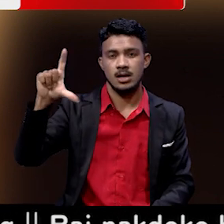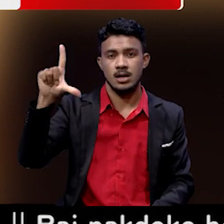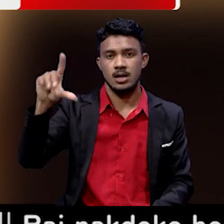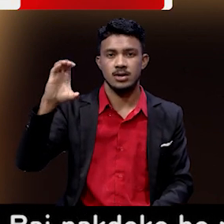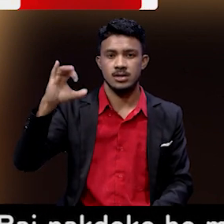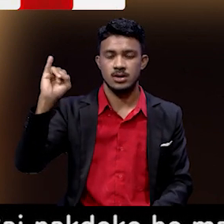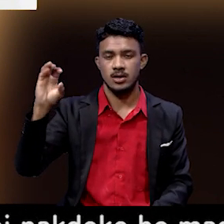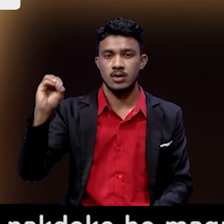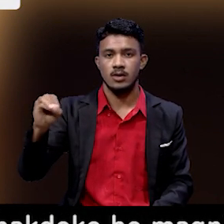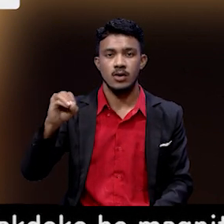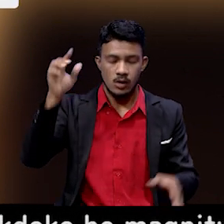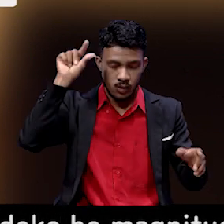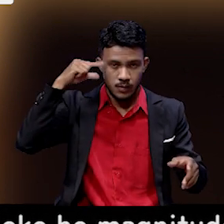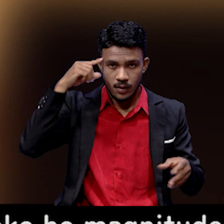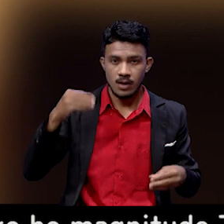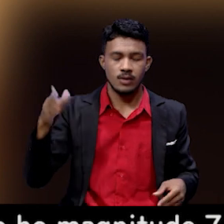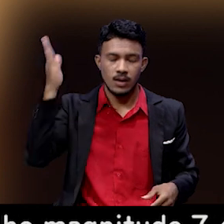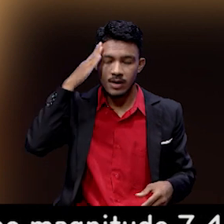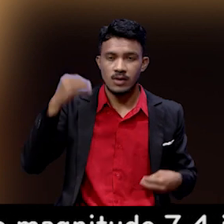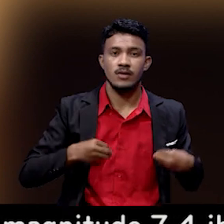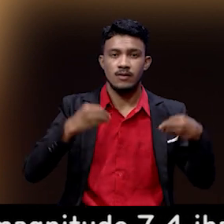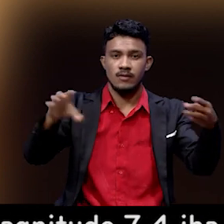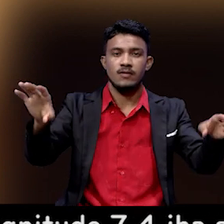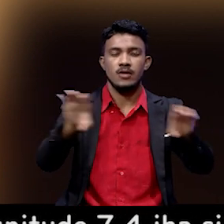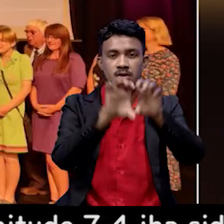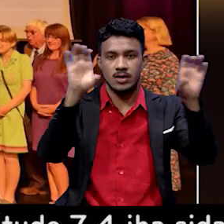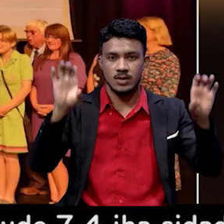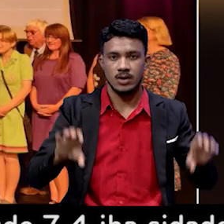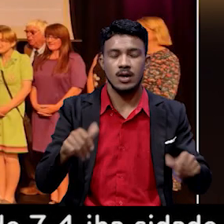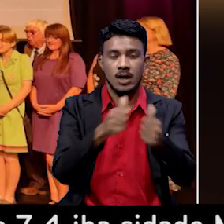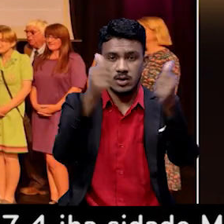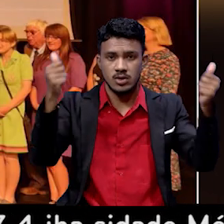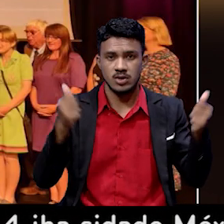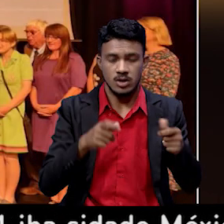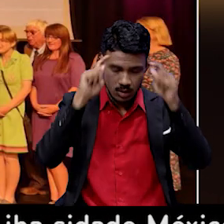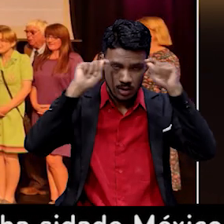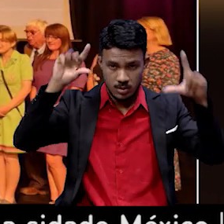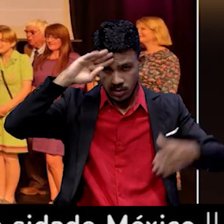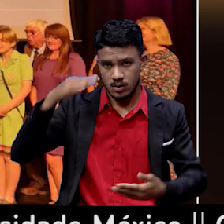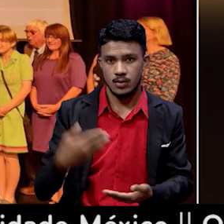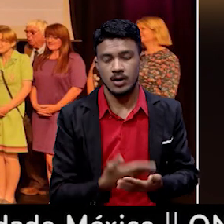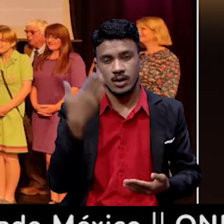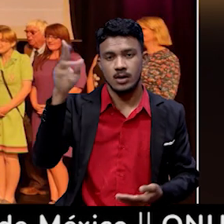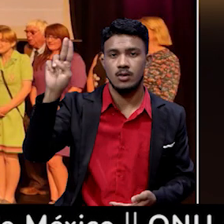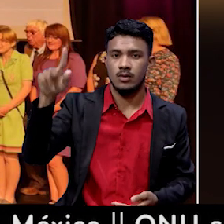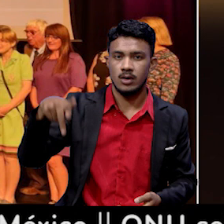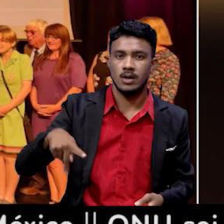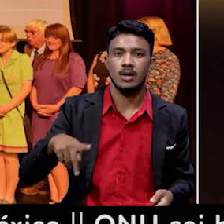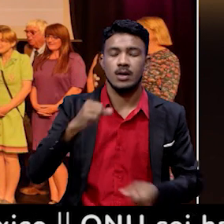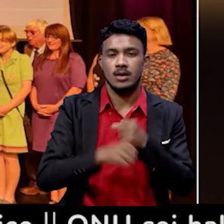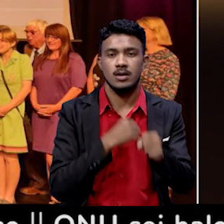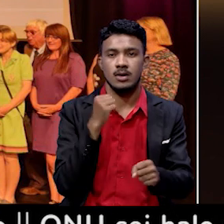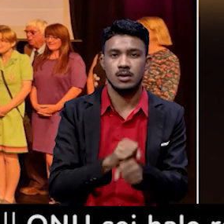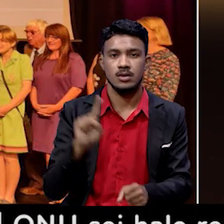Inglatera rekoñese no atribui premiu ne, tamba Asociação Timor-oan iha Peterbrook, durante tinang sanuresing ida nilarang